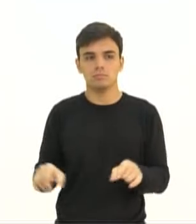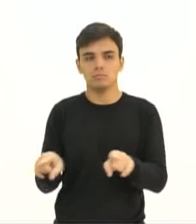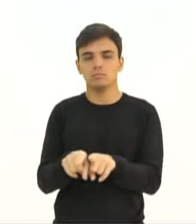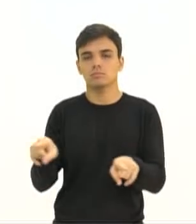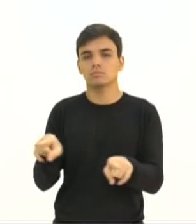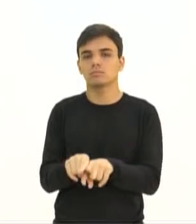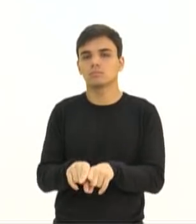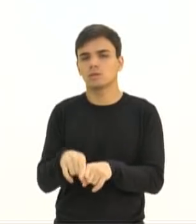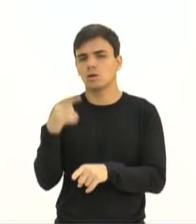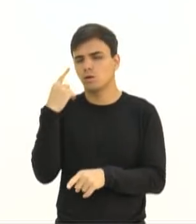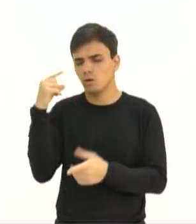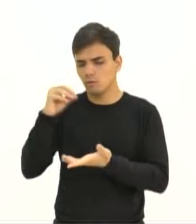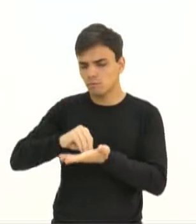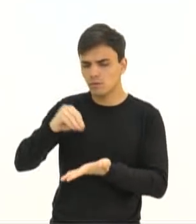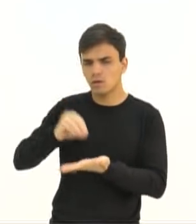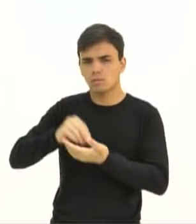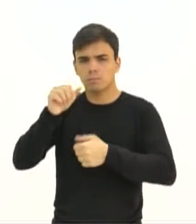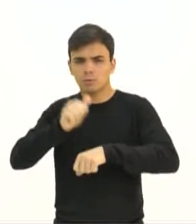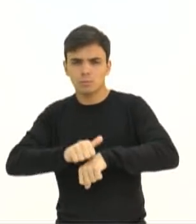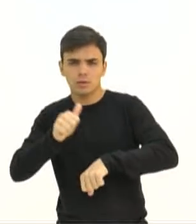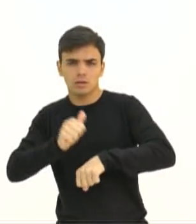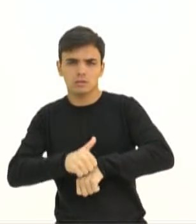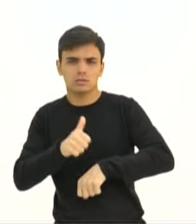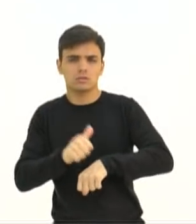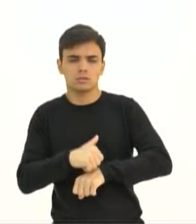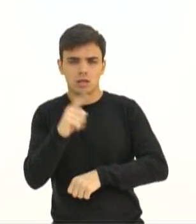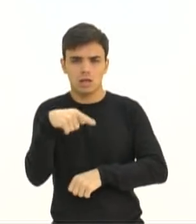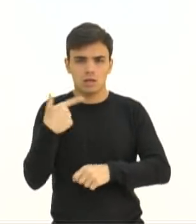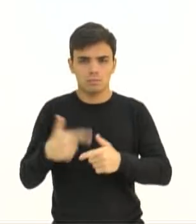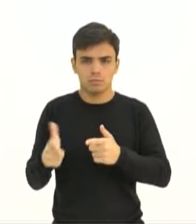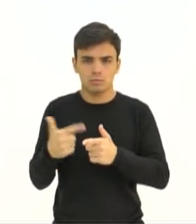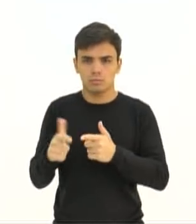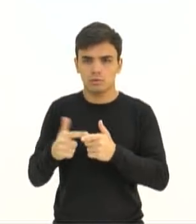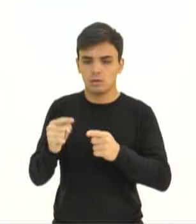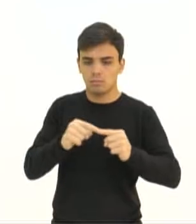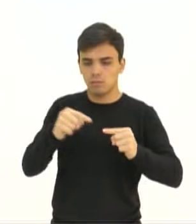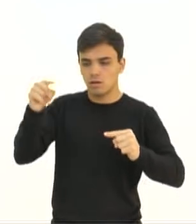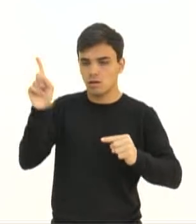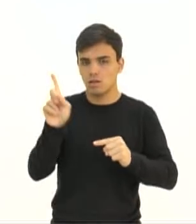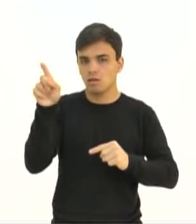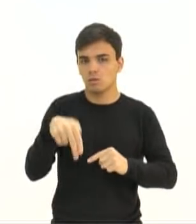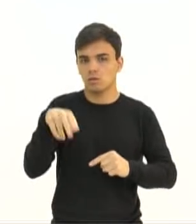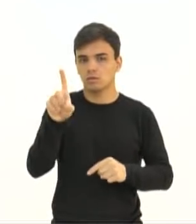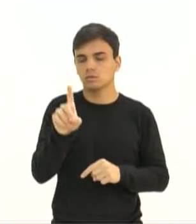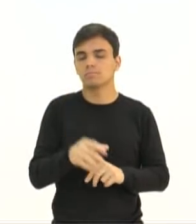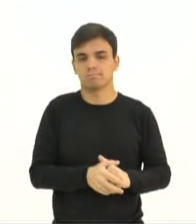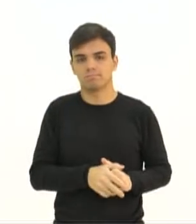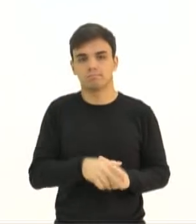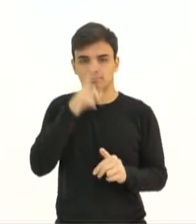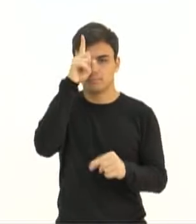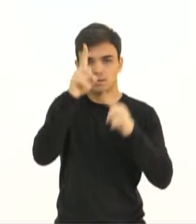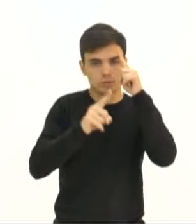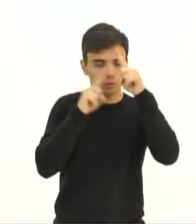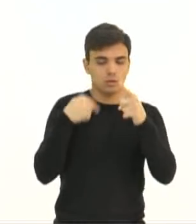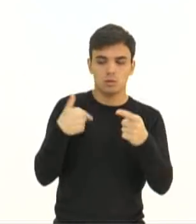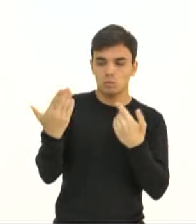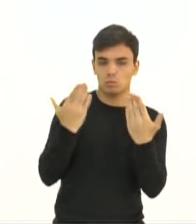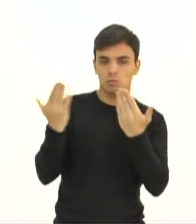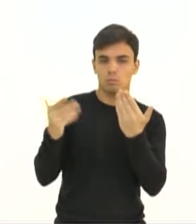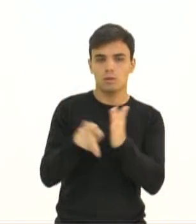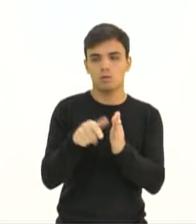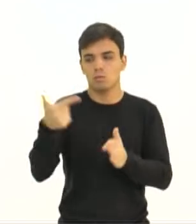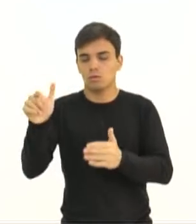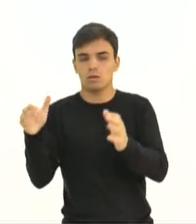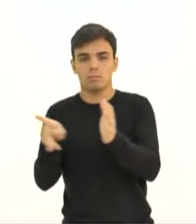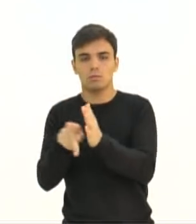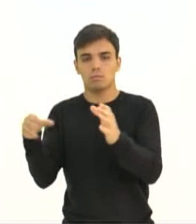a pobreza, a insuficiência alimentar são problemas acentuados no Nordeste. Aquela ideia de eu comparar com outras partes